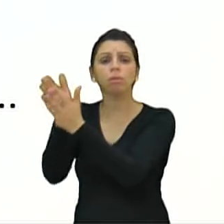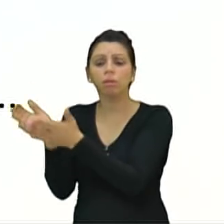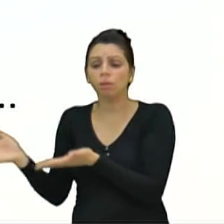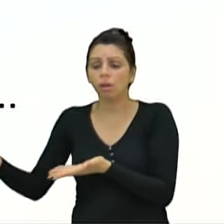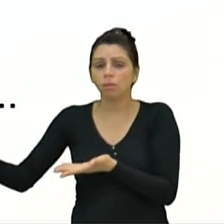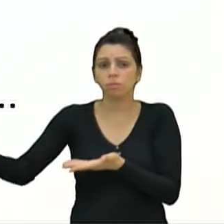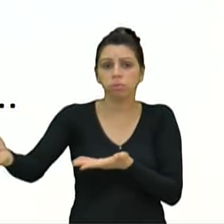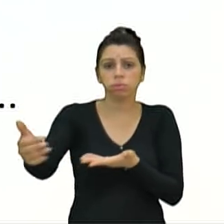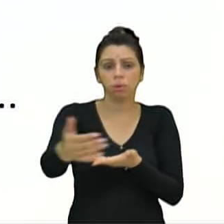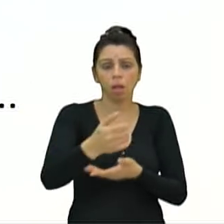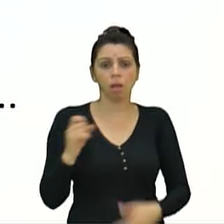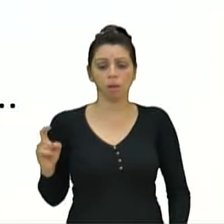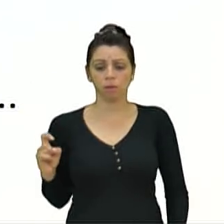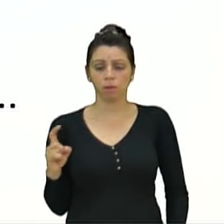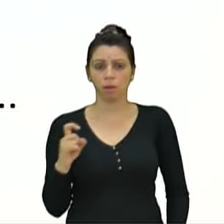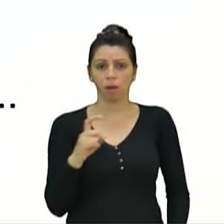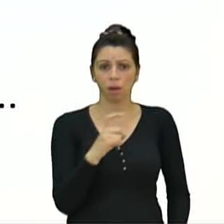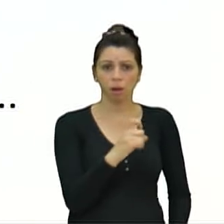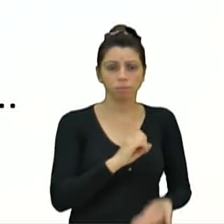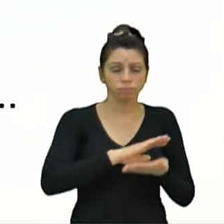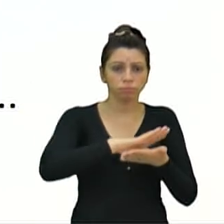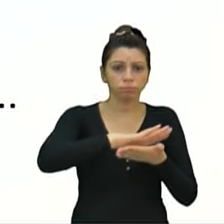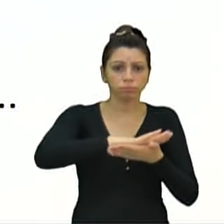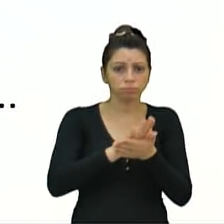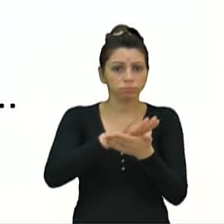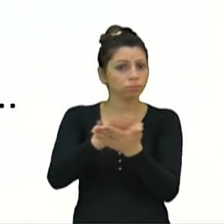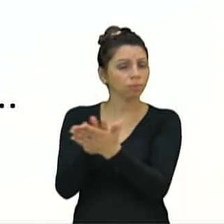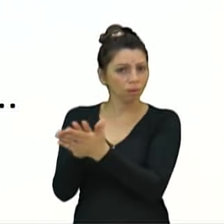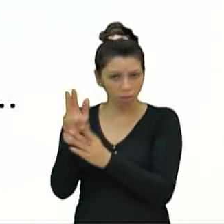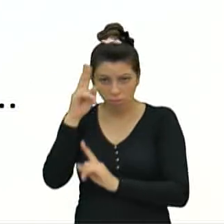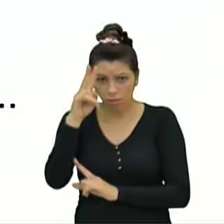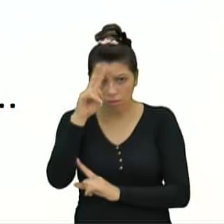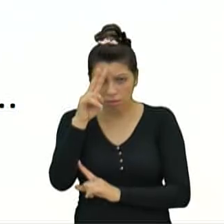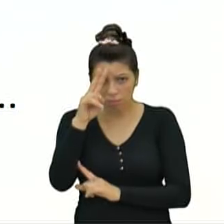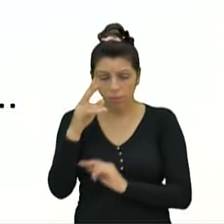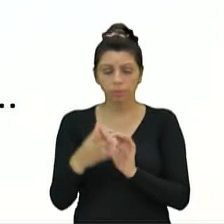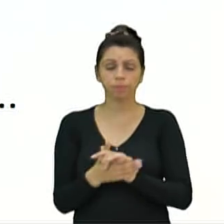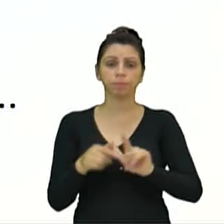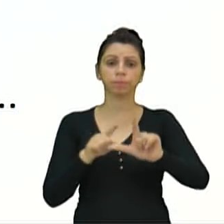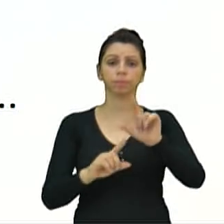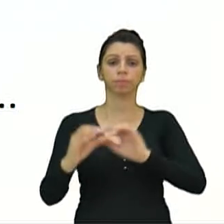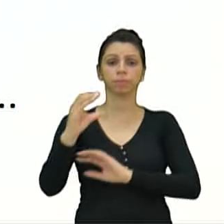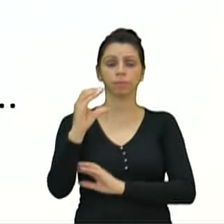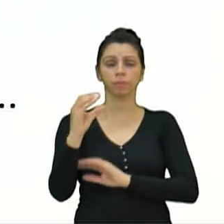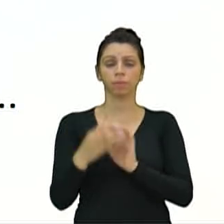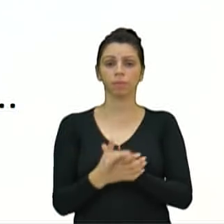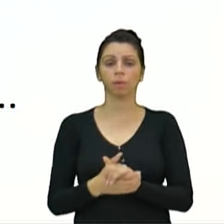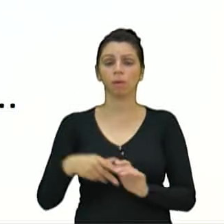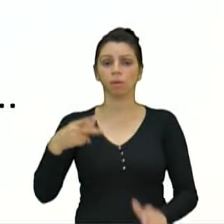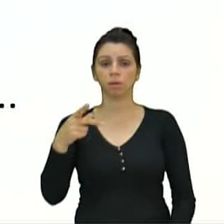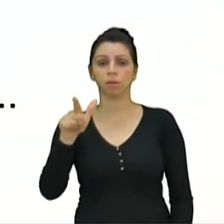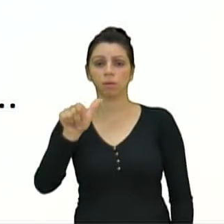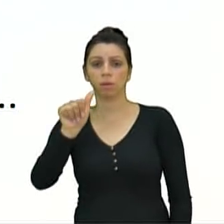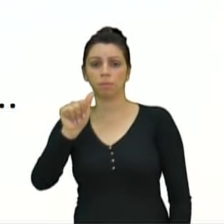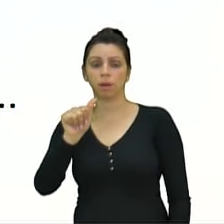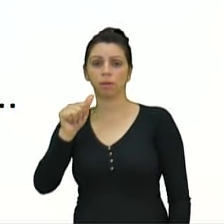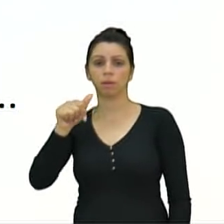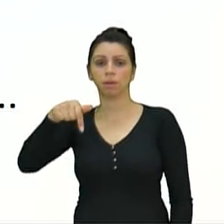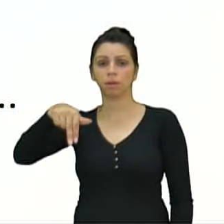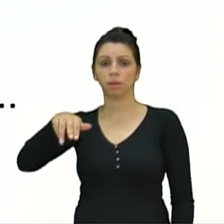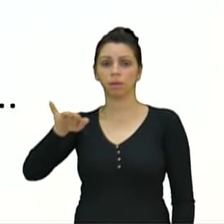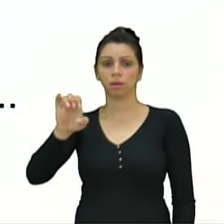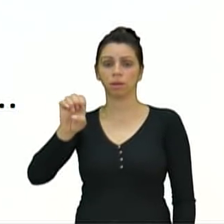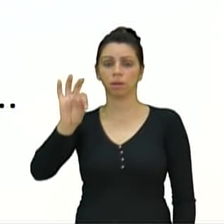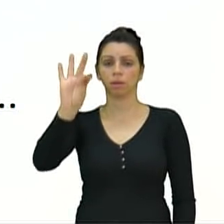englobar essas bactérias e destruí-las? Você lembra? E na C, as plaquetas são fragmentos de